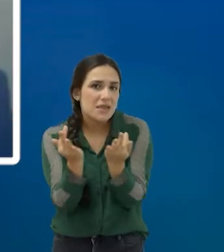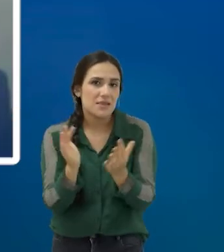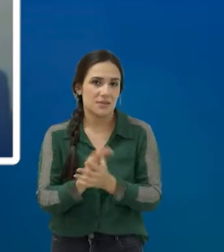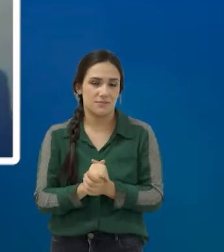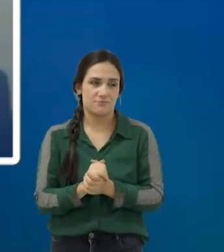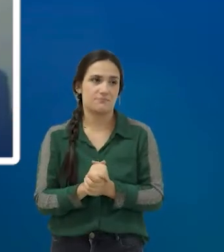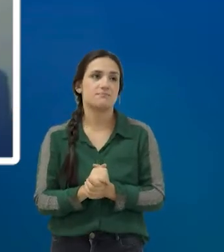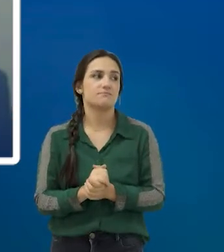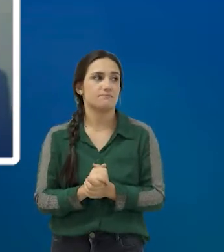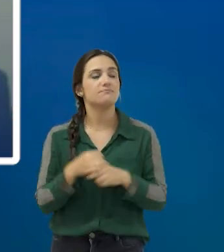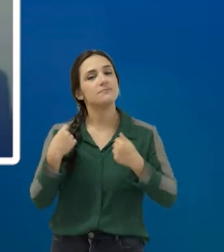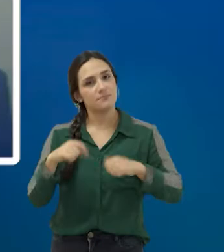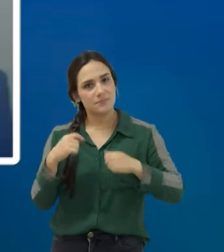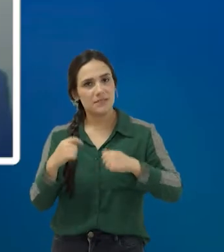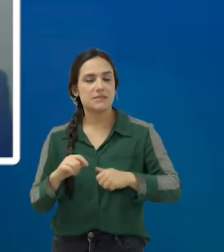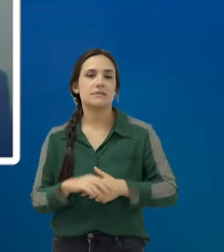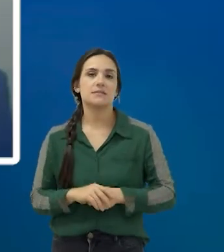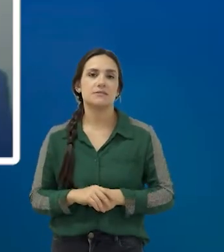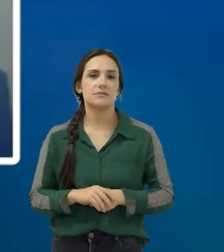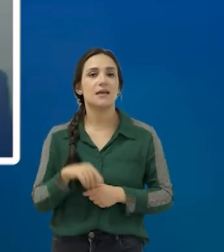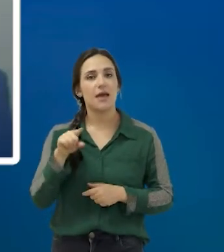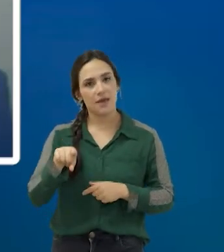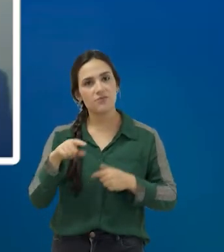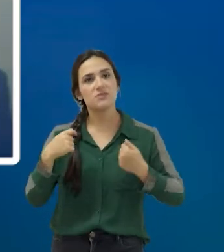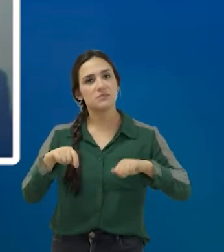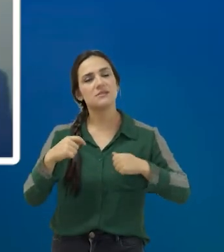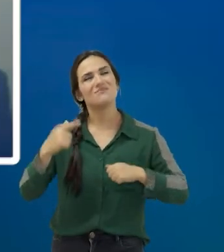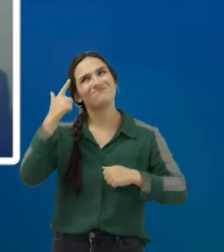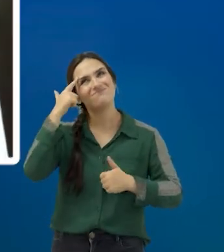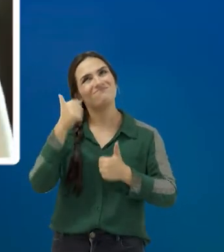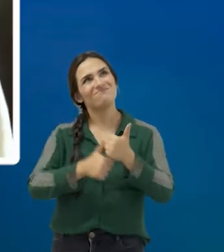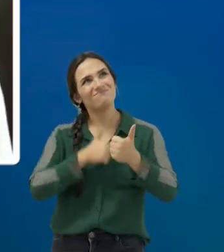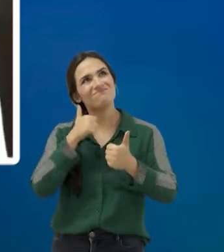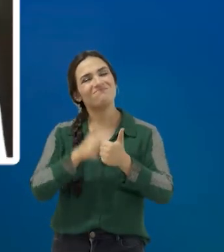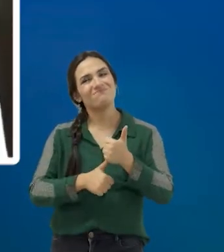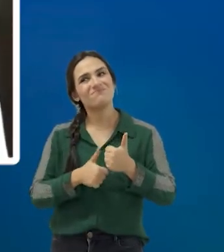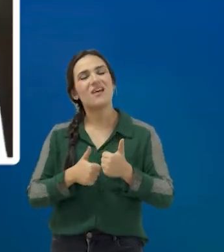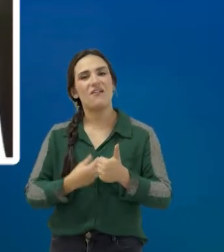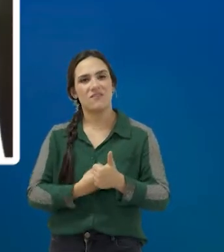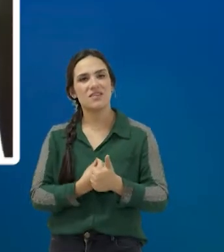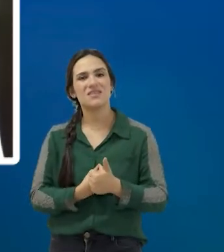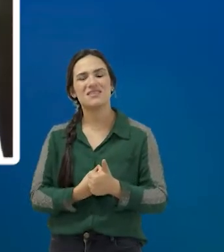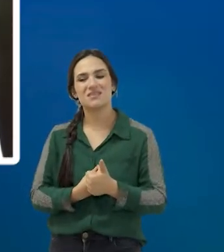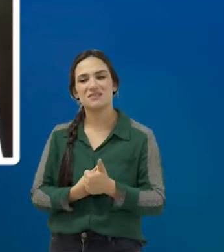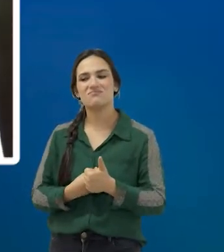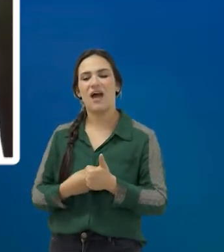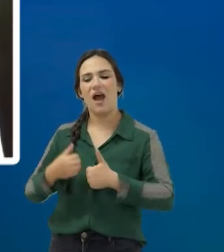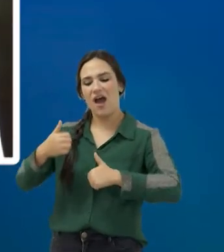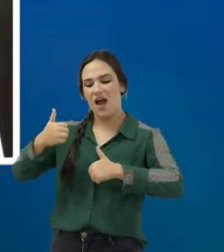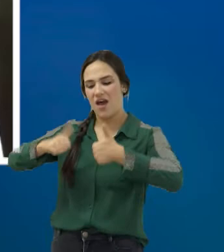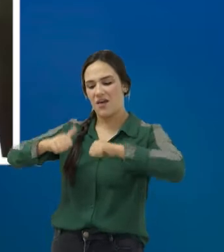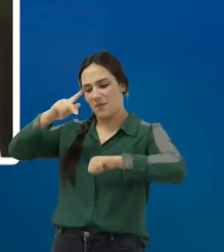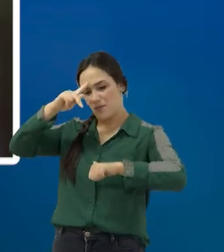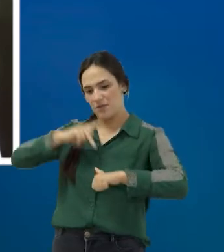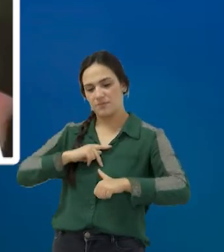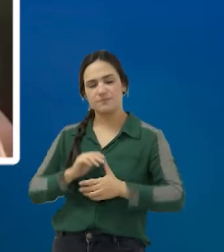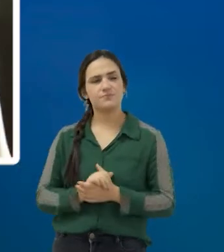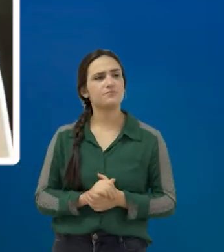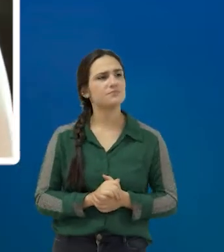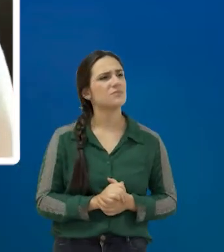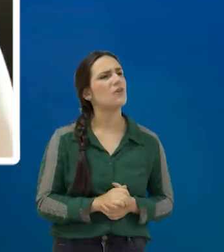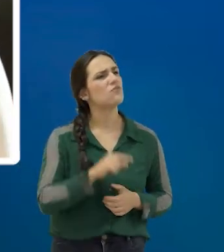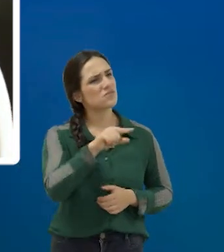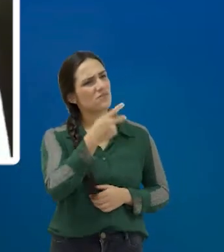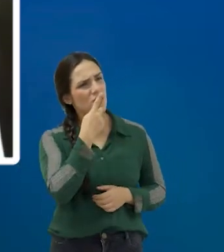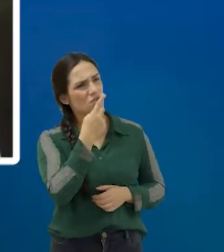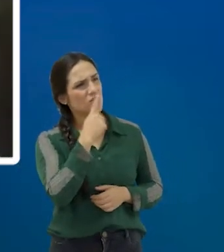Você rever a sua vida. É um período de reflexão. Alcindo, você falou que você teve alguns